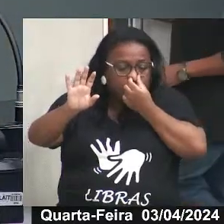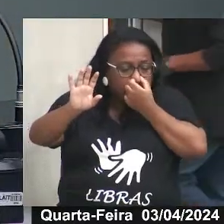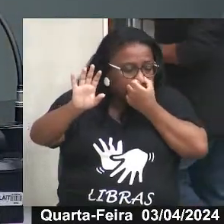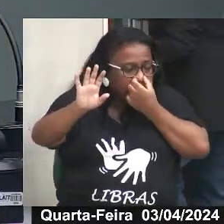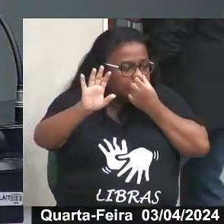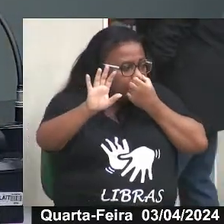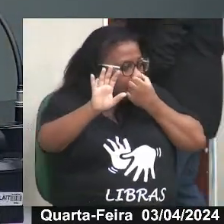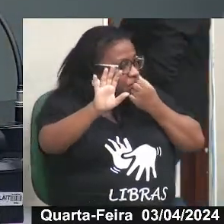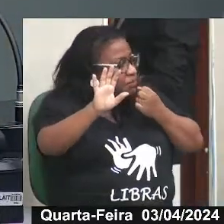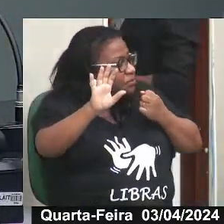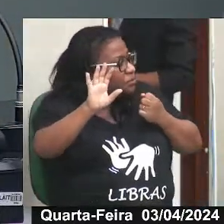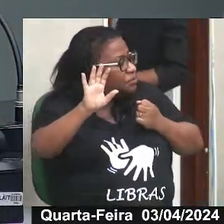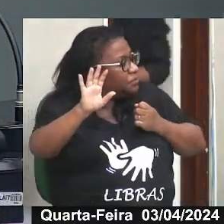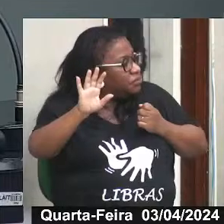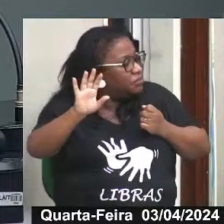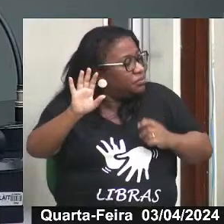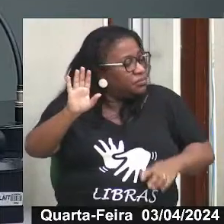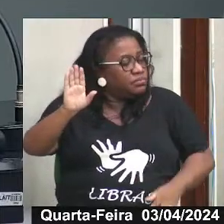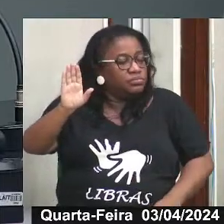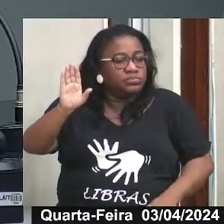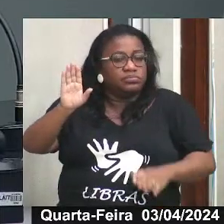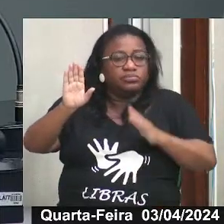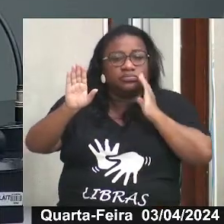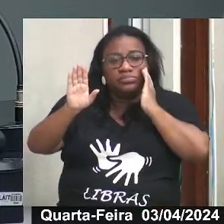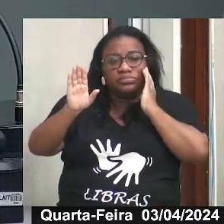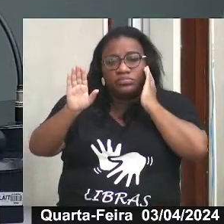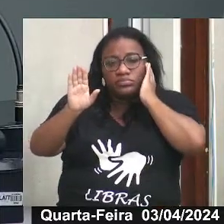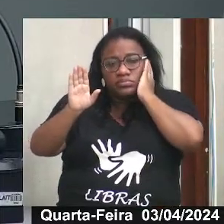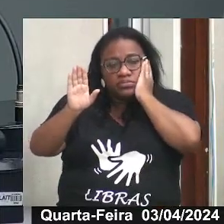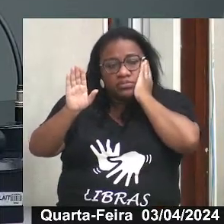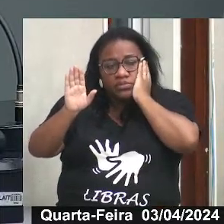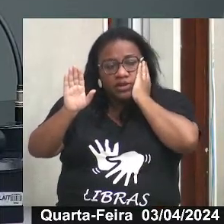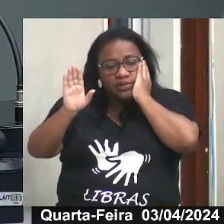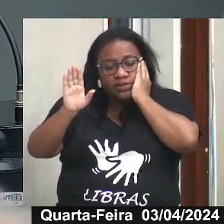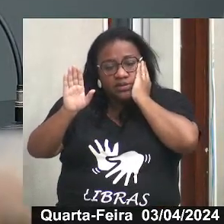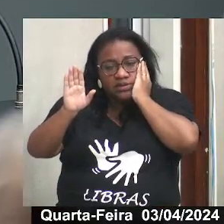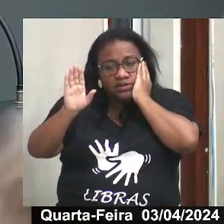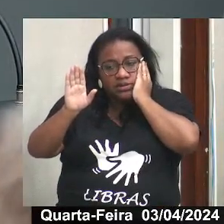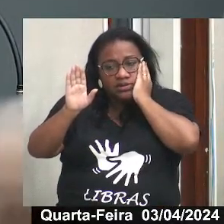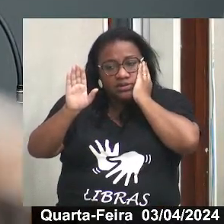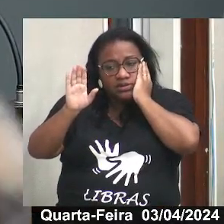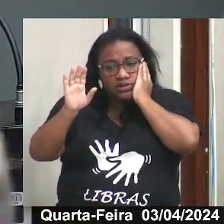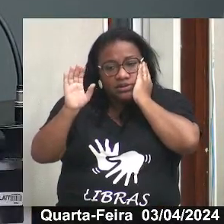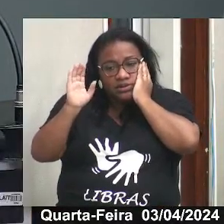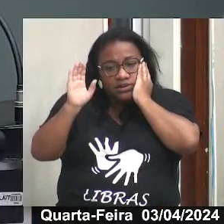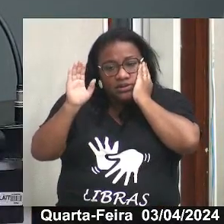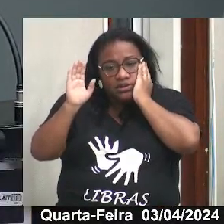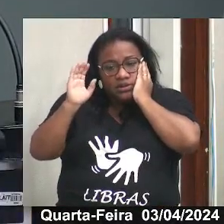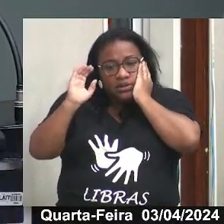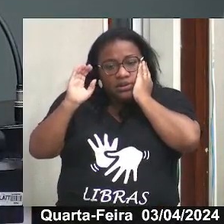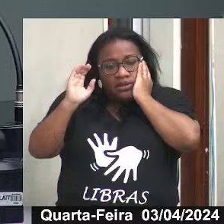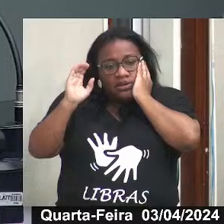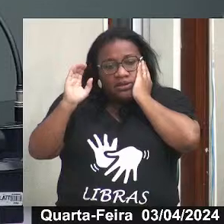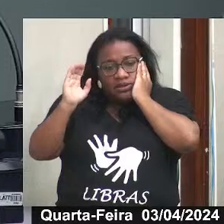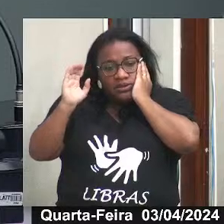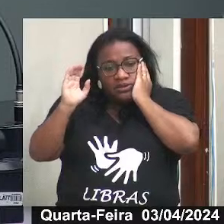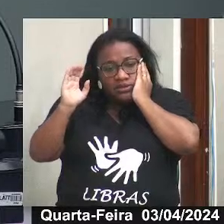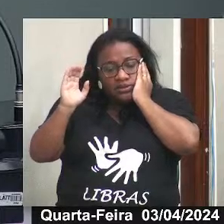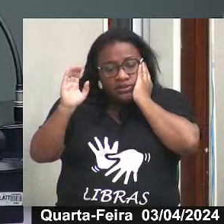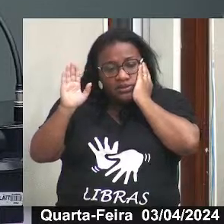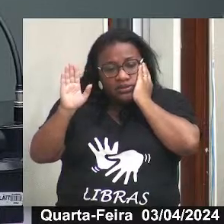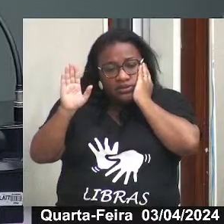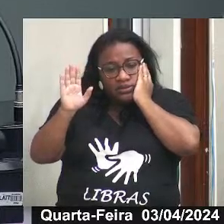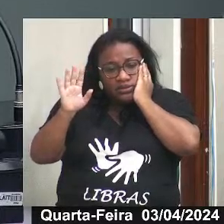é que conseguimos uma emenda ali para a região do Vale do Sol de 1.800.000 com a ajuda do prefeito. Sem isso não seria possível. Então, meu muito